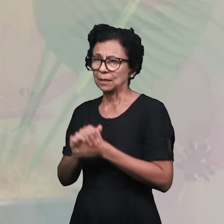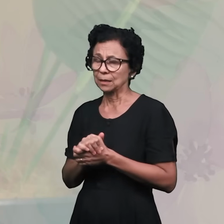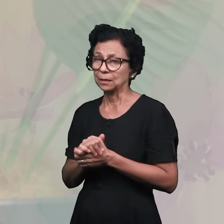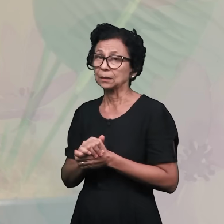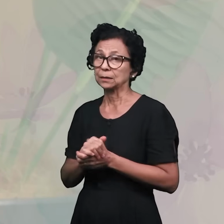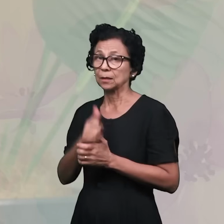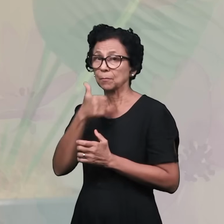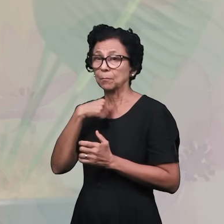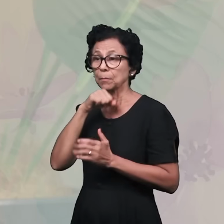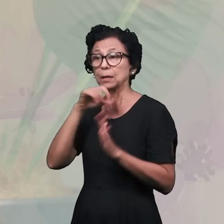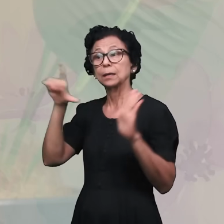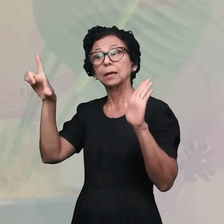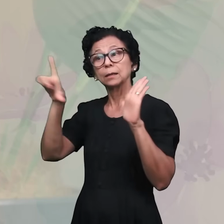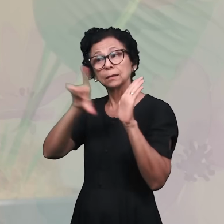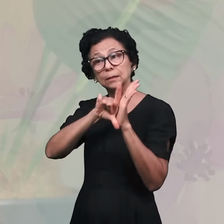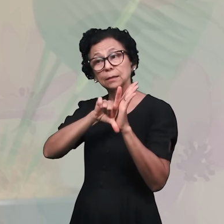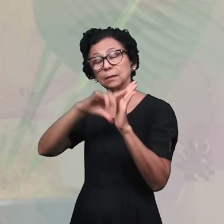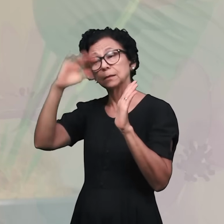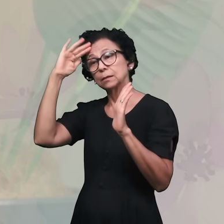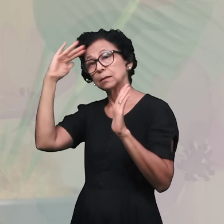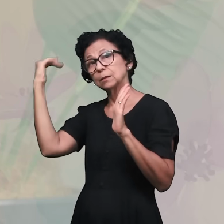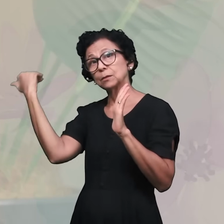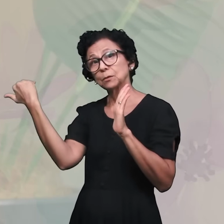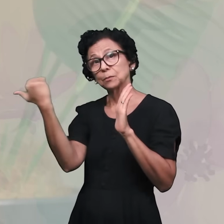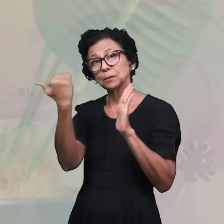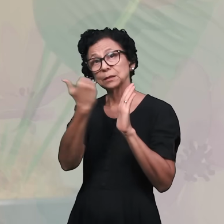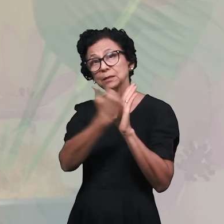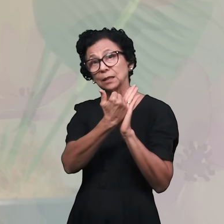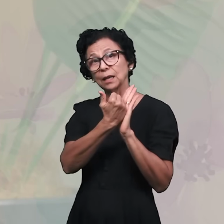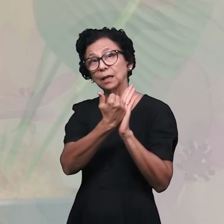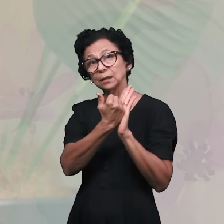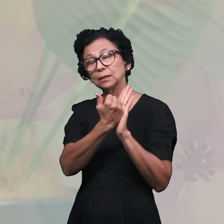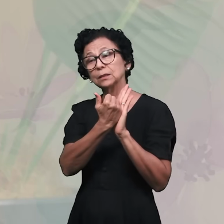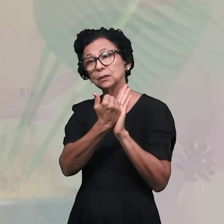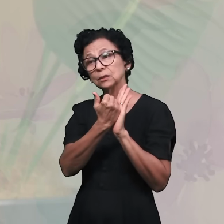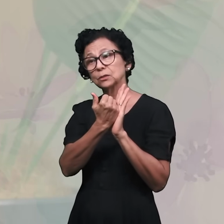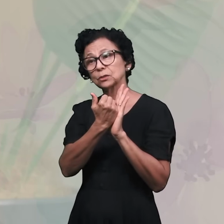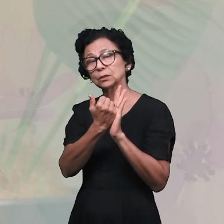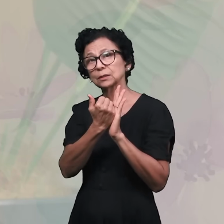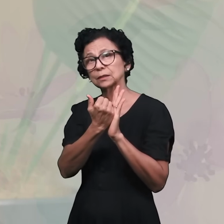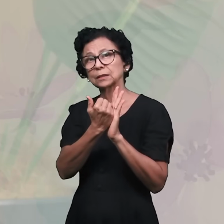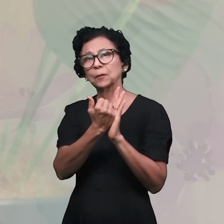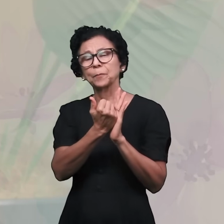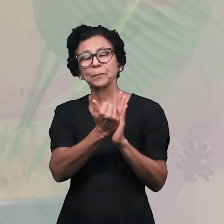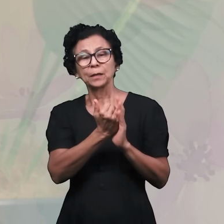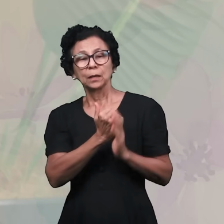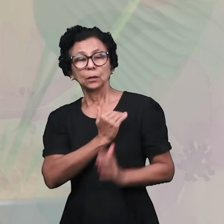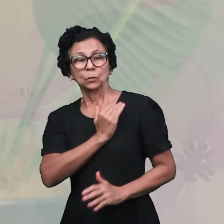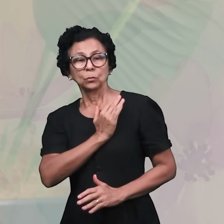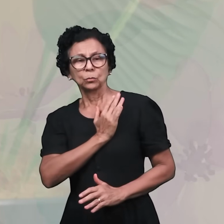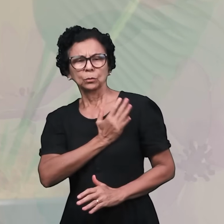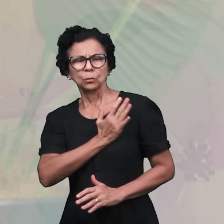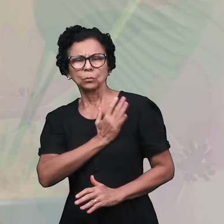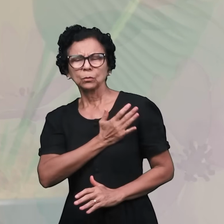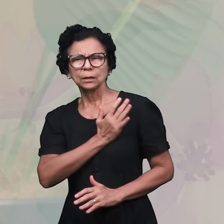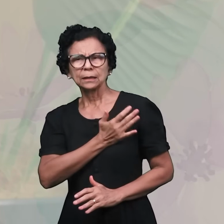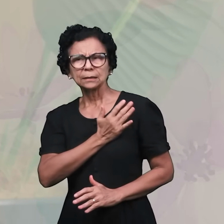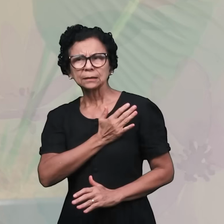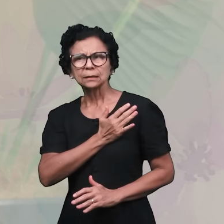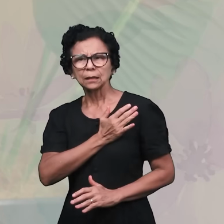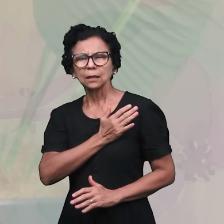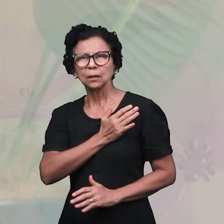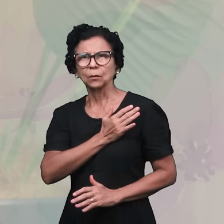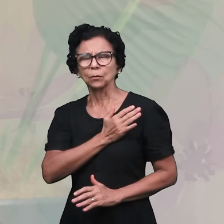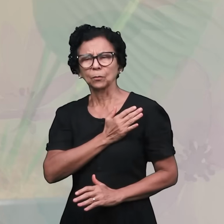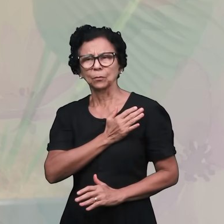mãe. Ata-os perpetuamente ao teu pescoço, ao teu coração e pendura-o ao